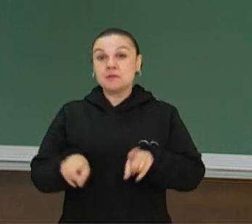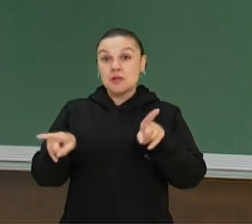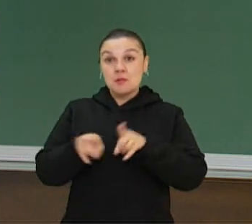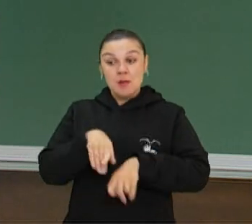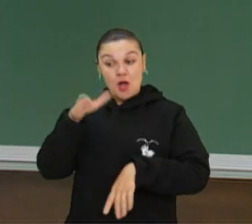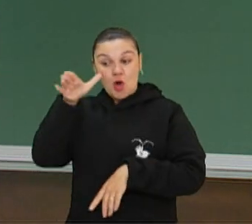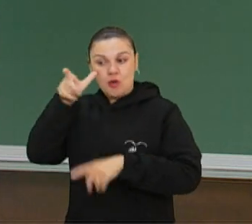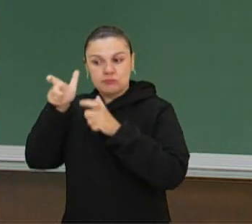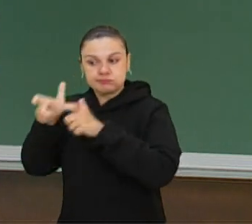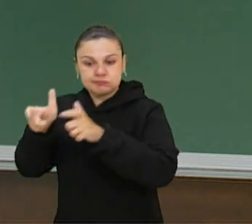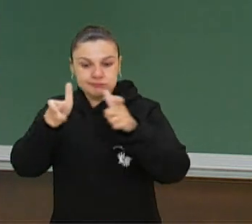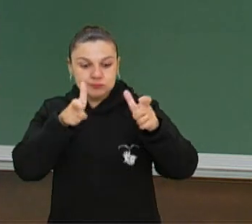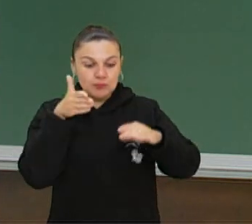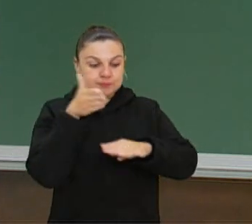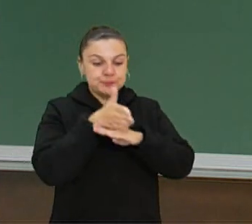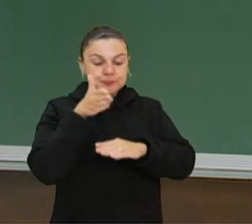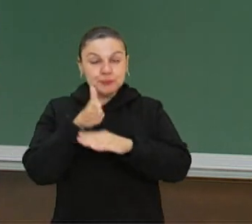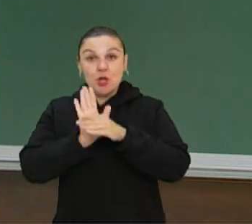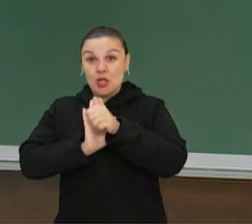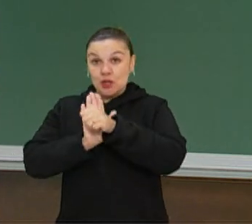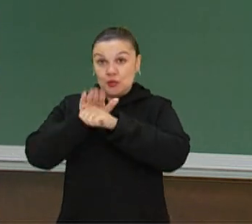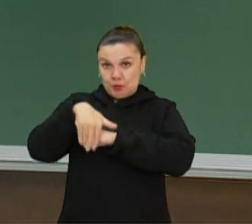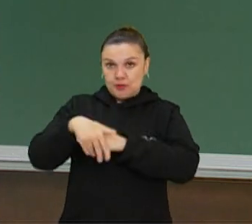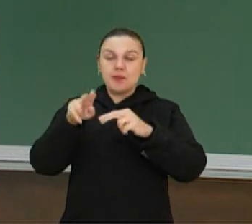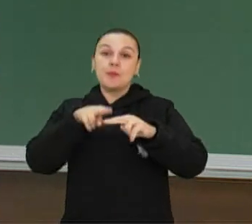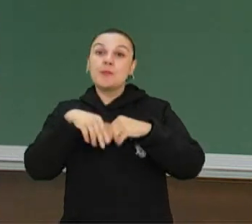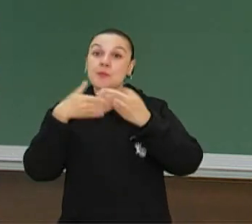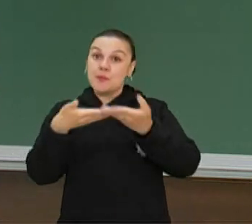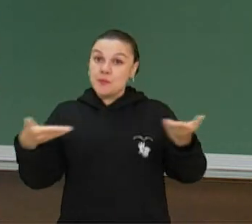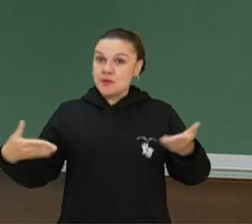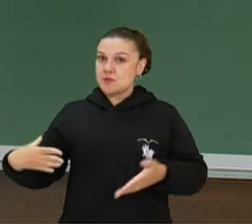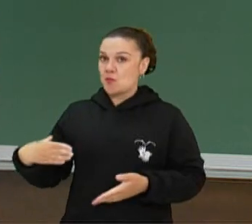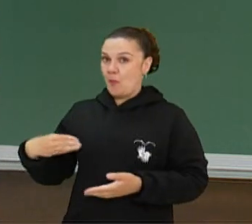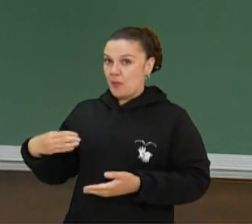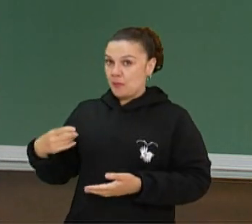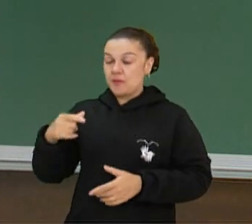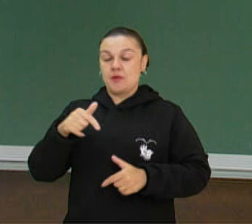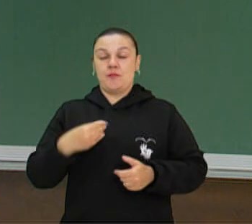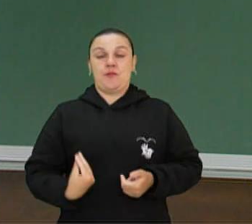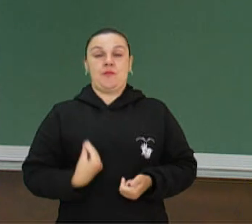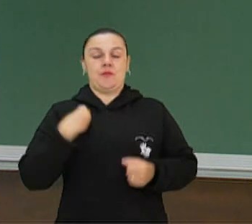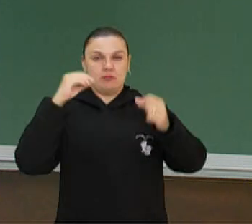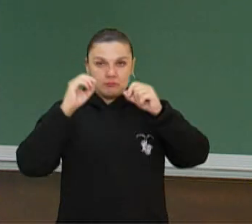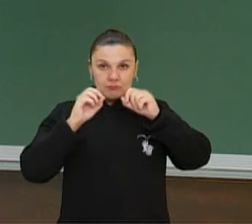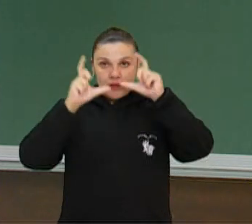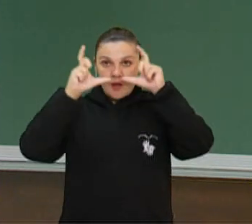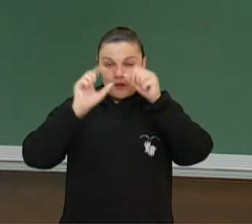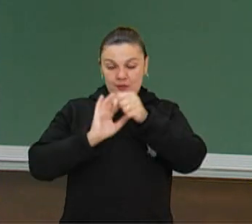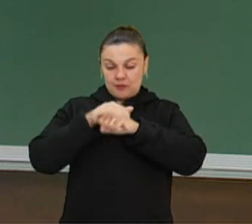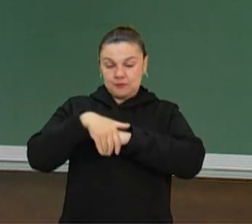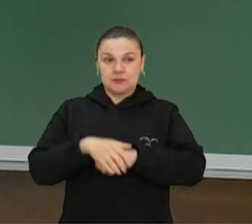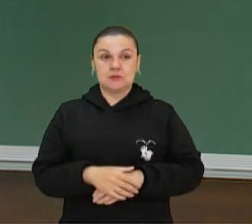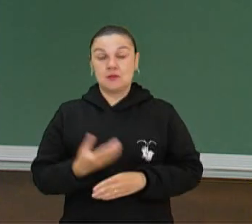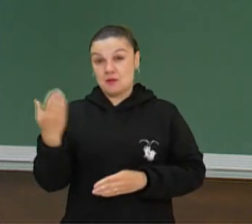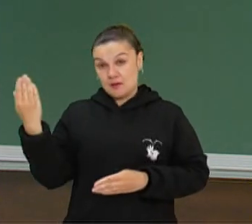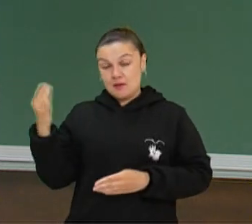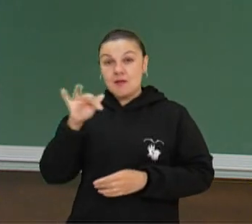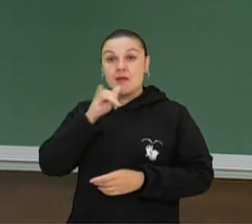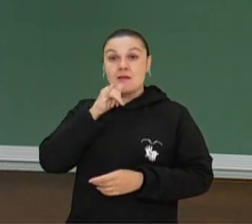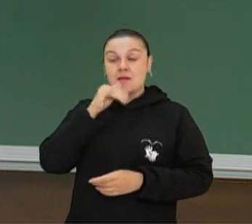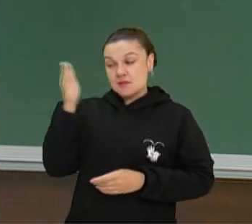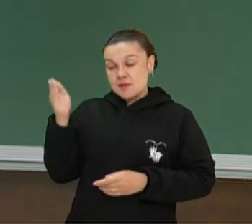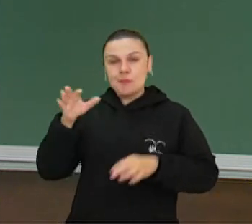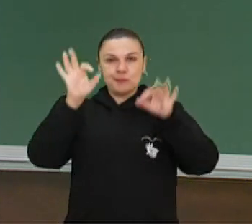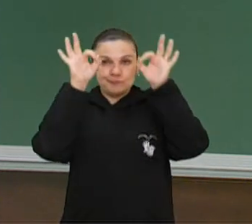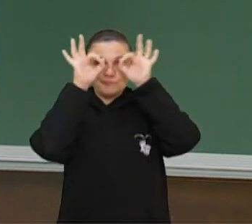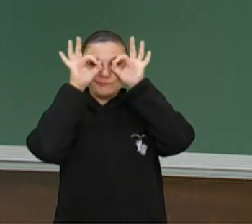ambientes noturnos. Tá? Então, grande parte dos mamíferos sobrevivem na parte noturna aqui. Tá? Então, eu trouxe aqui um exemplo de uma coruja,